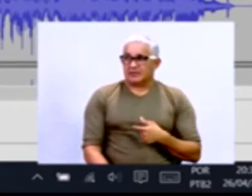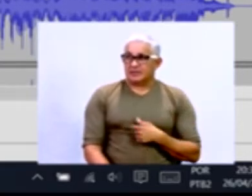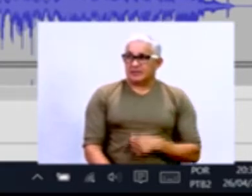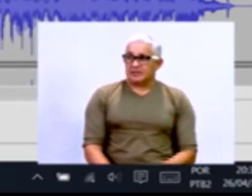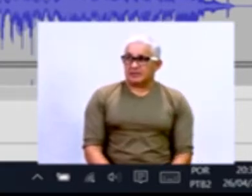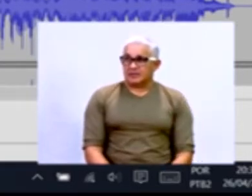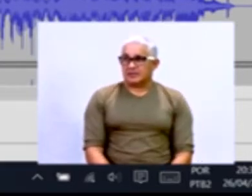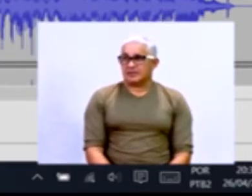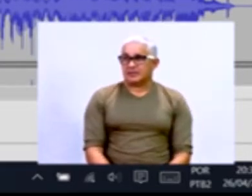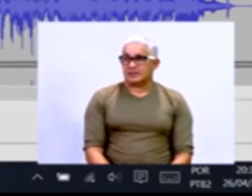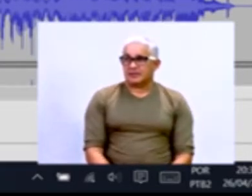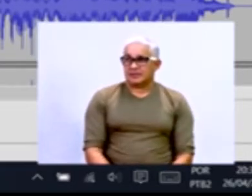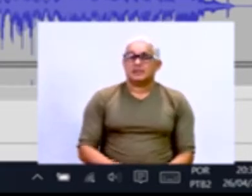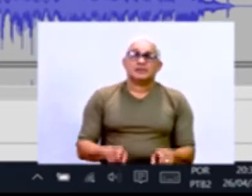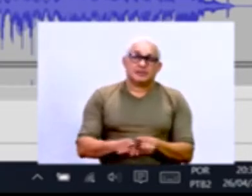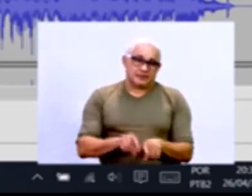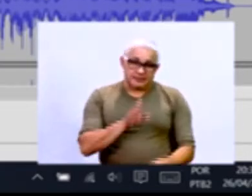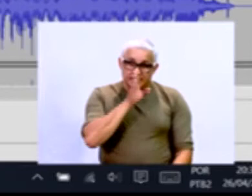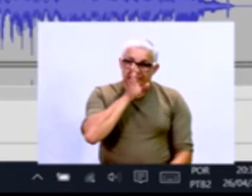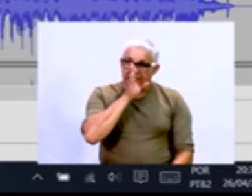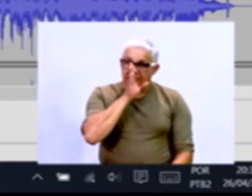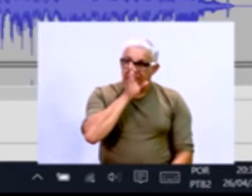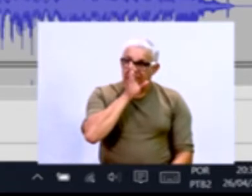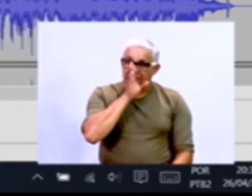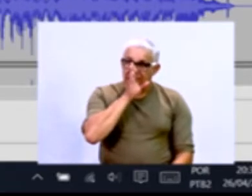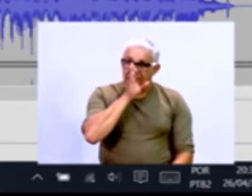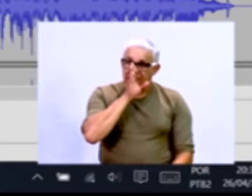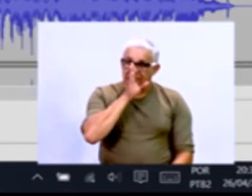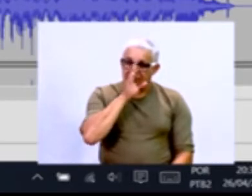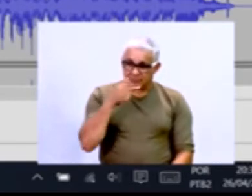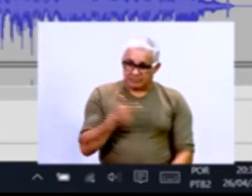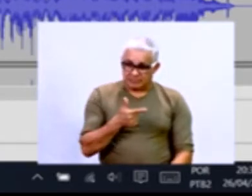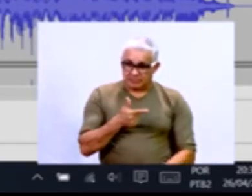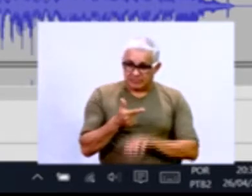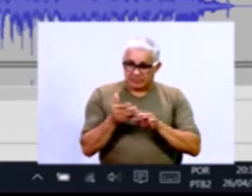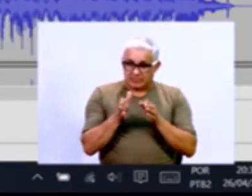posso silenciar aqui, ó.